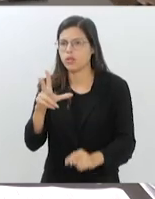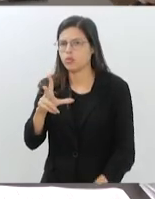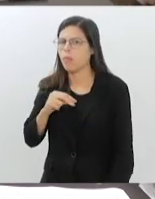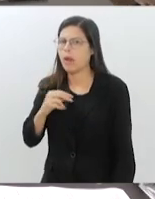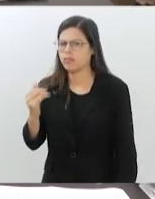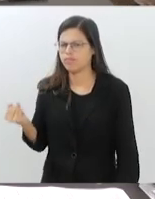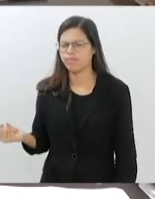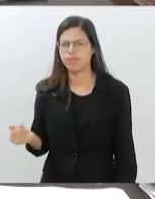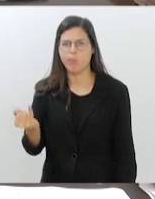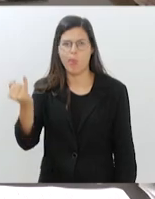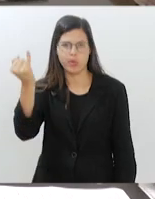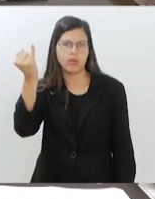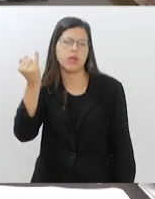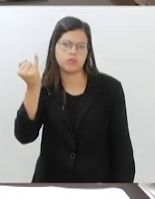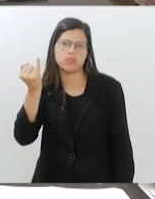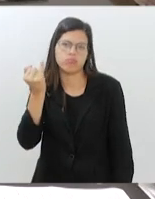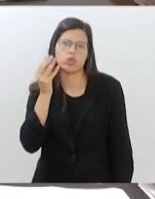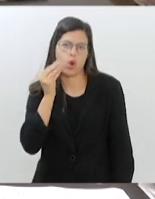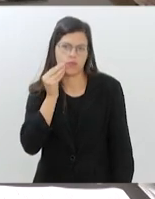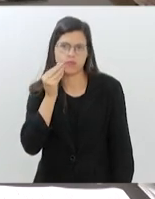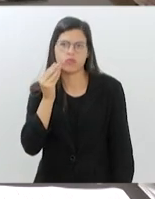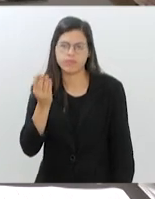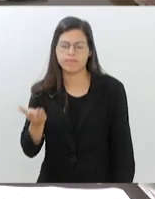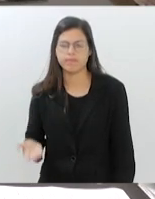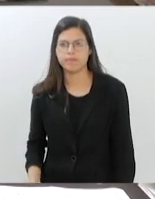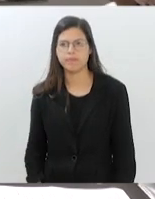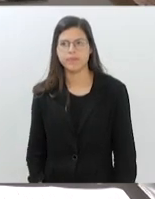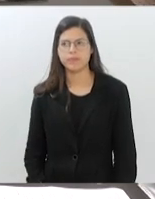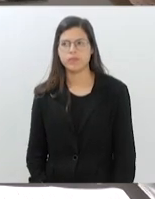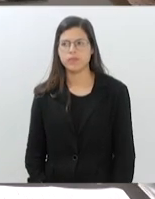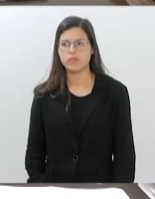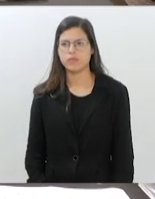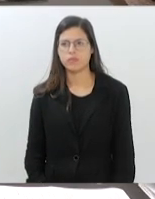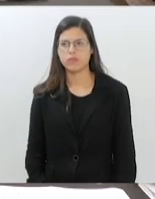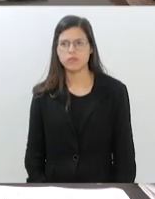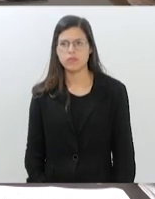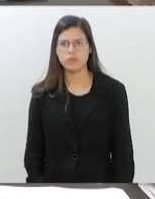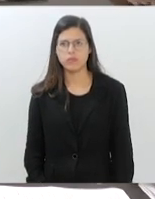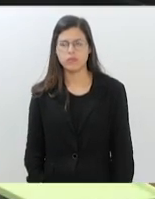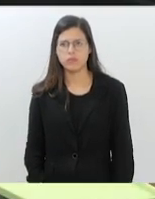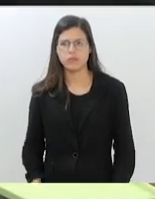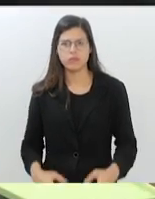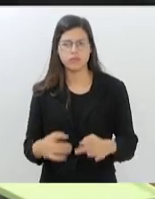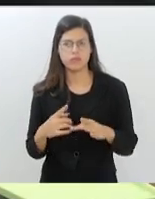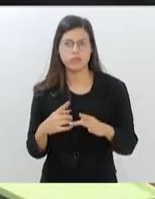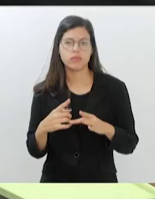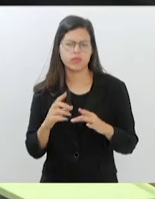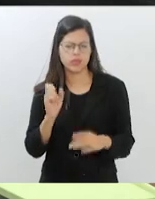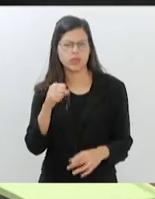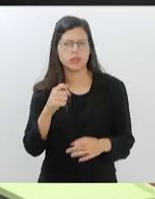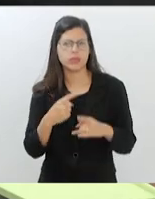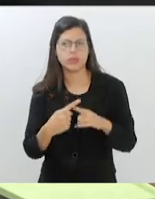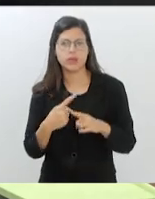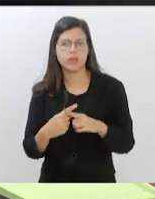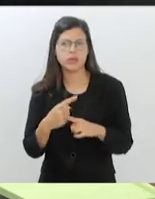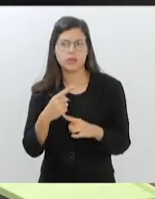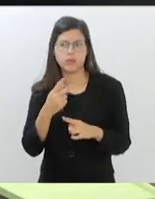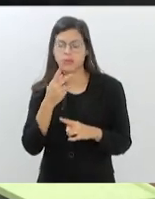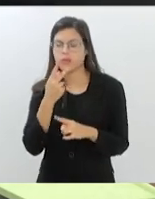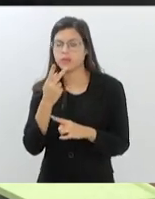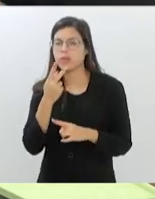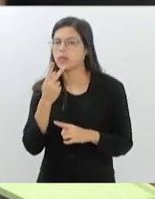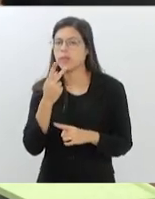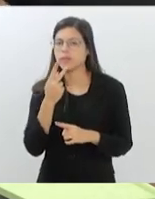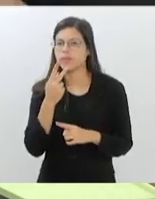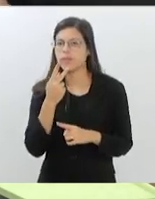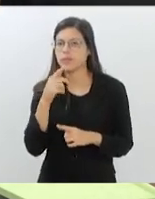importante é evidente que é é é porque isso e também vou dizer logo o seguinte se o